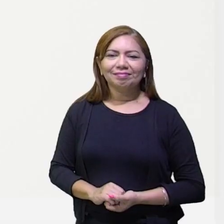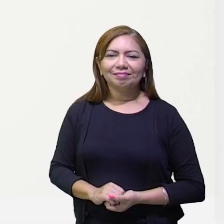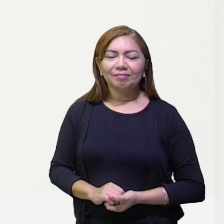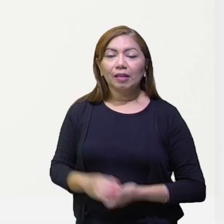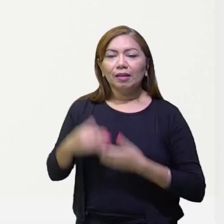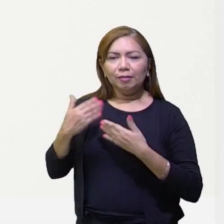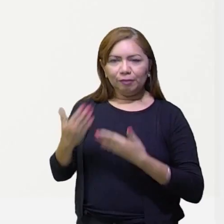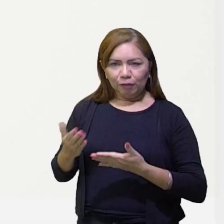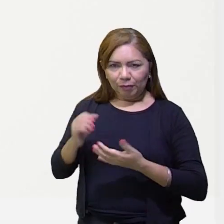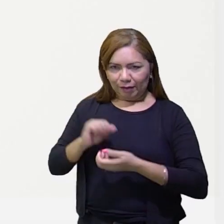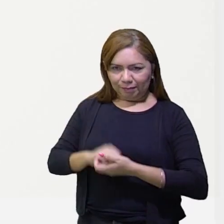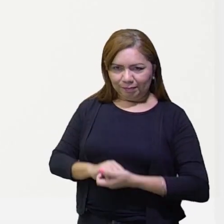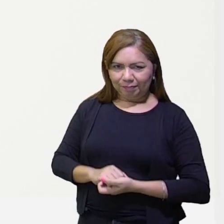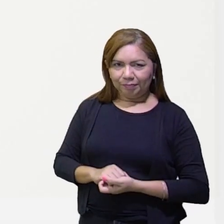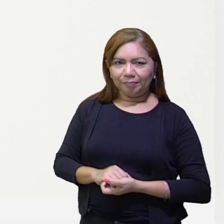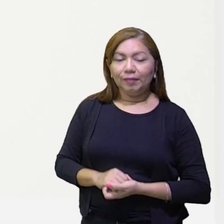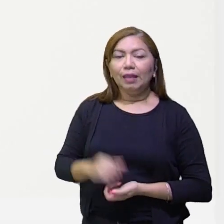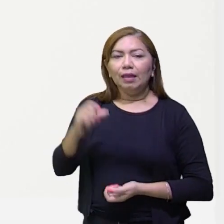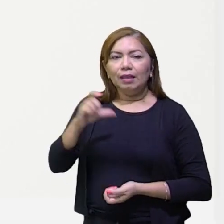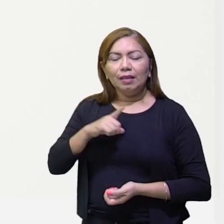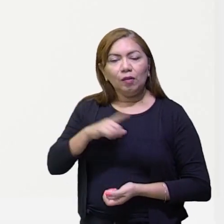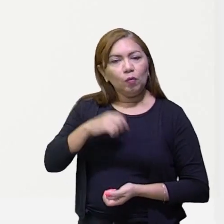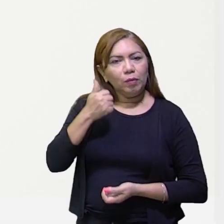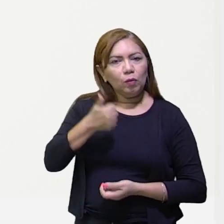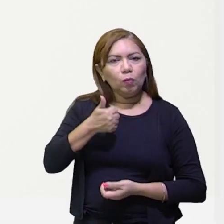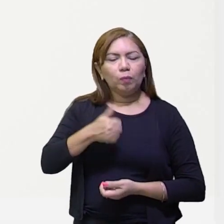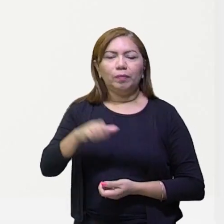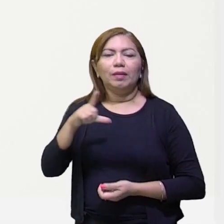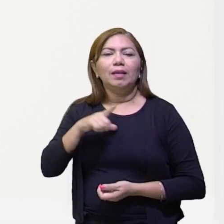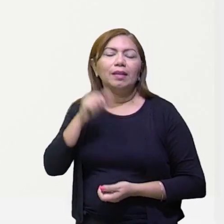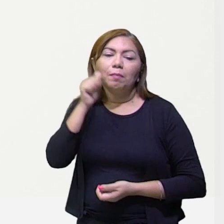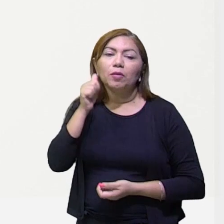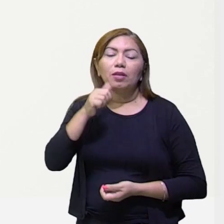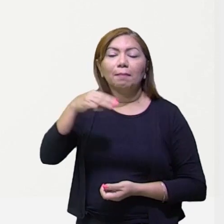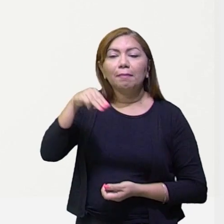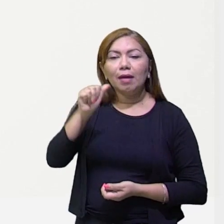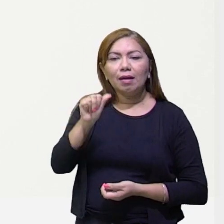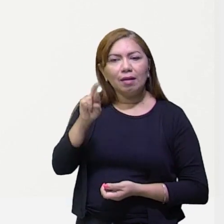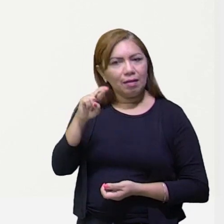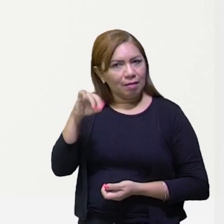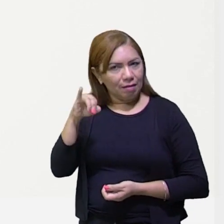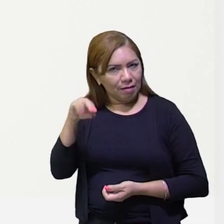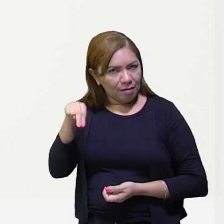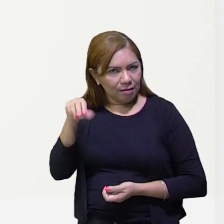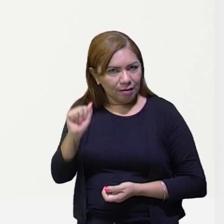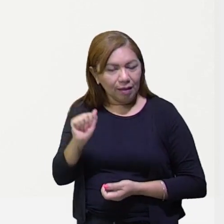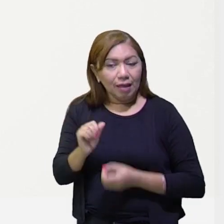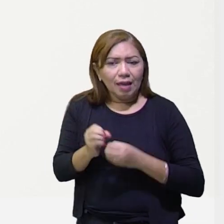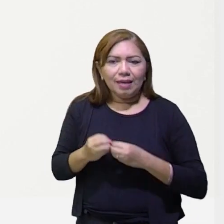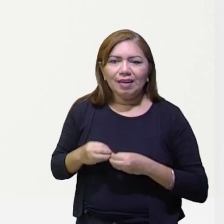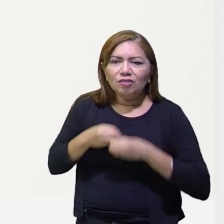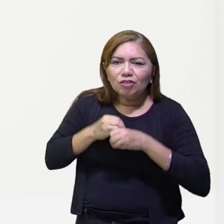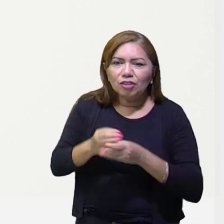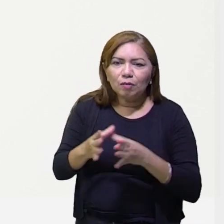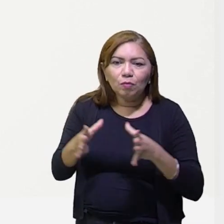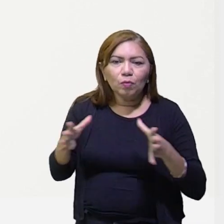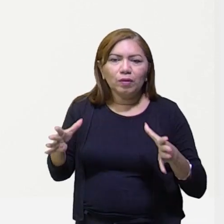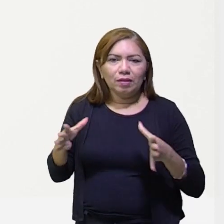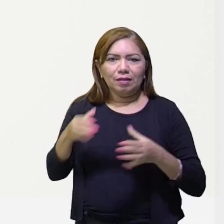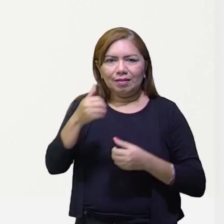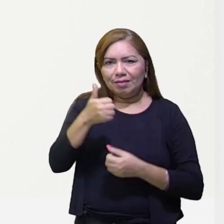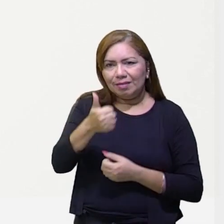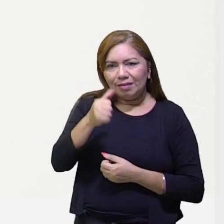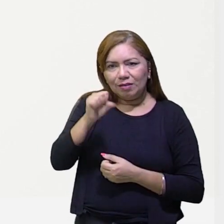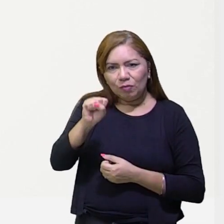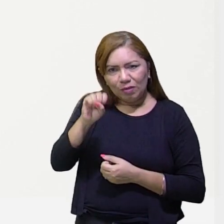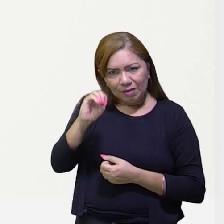Então, vamos lá. Primeiro problema que nós temos aí. Marina quer distribuir 180 fotos nas páginas do seu